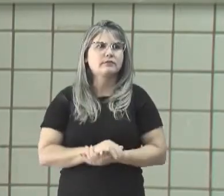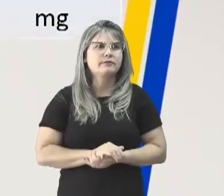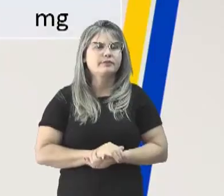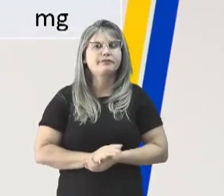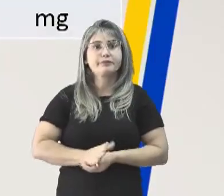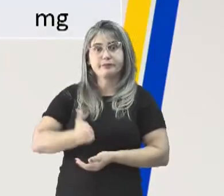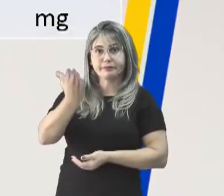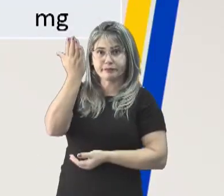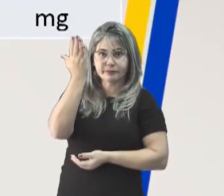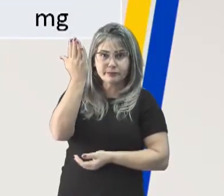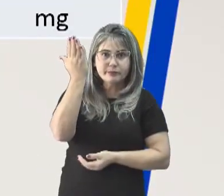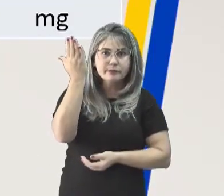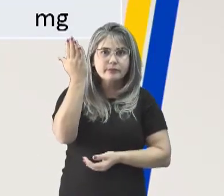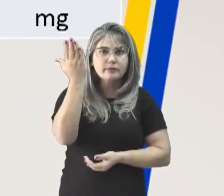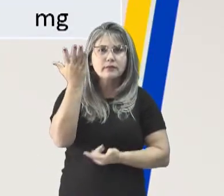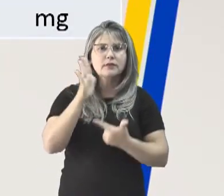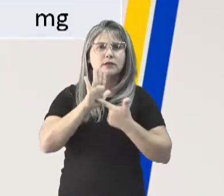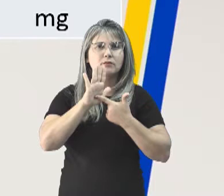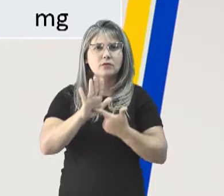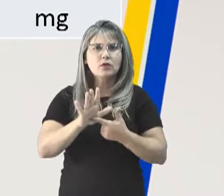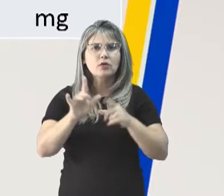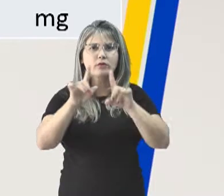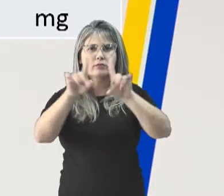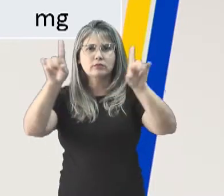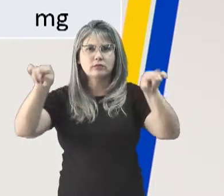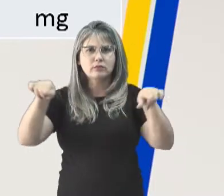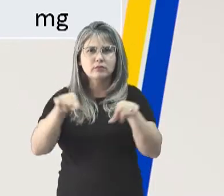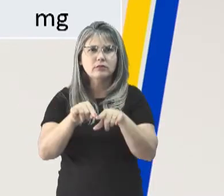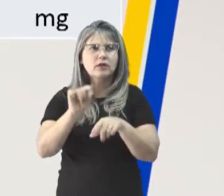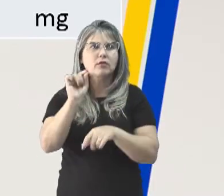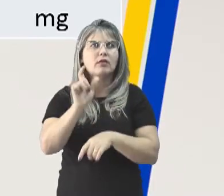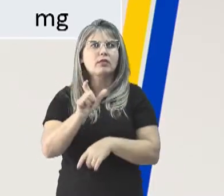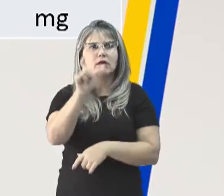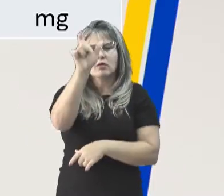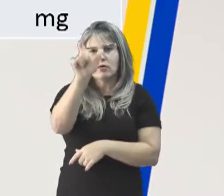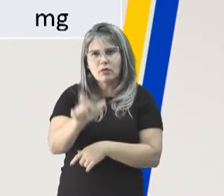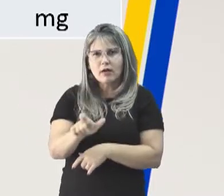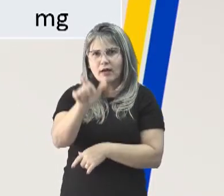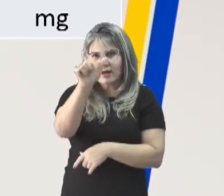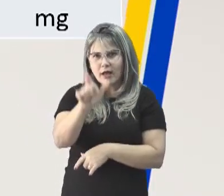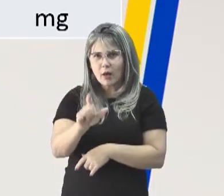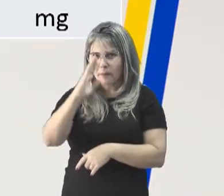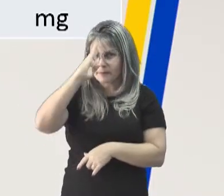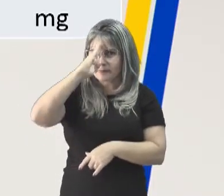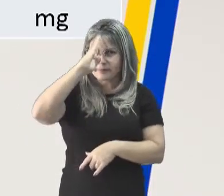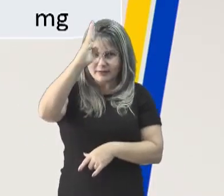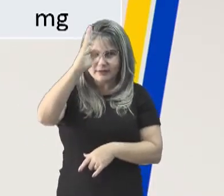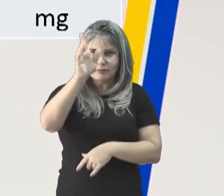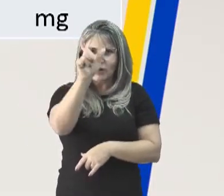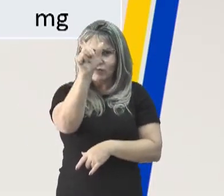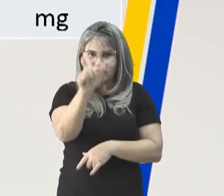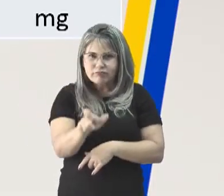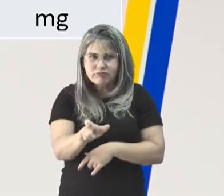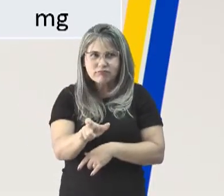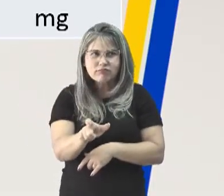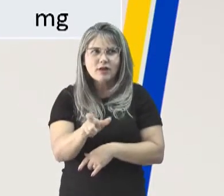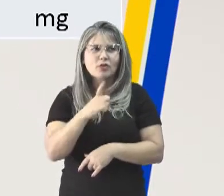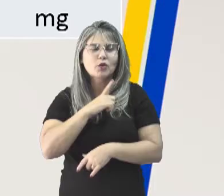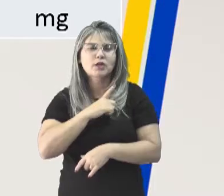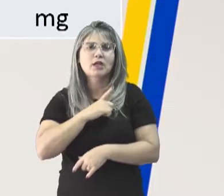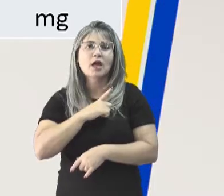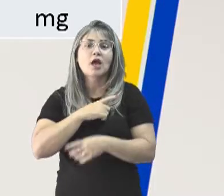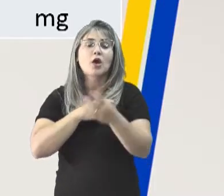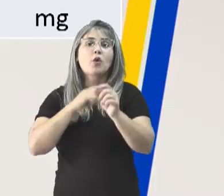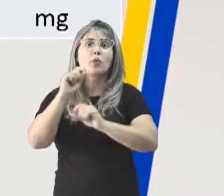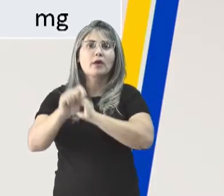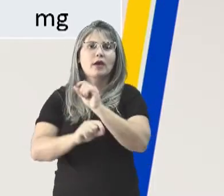aqui, gente, onde a gente traz a unidade fundamental aqui na coluna do meio, certo? Ó, nós temos aí metro,